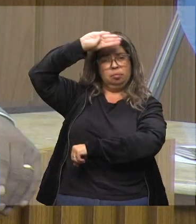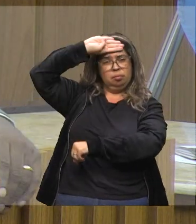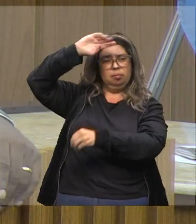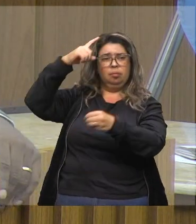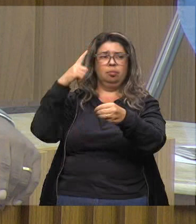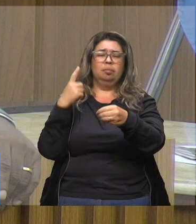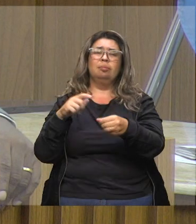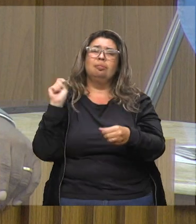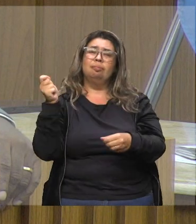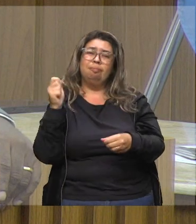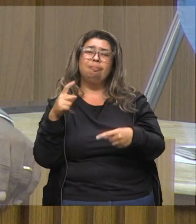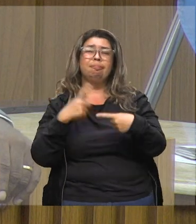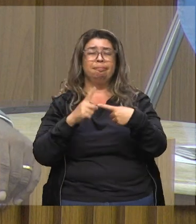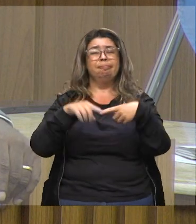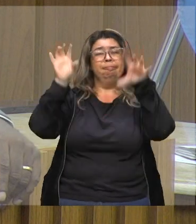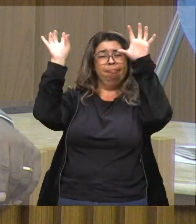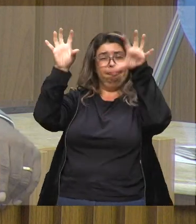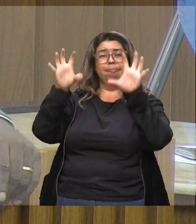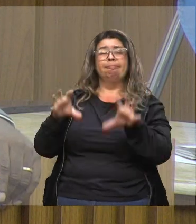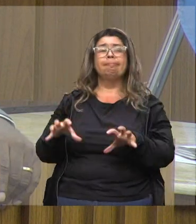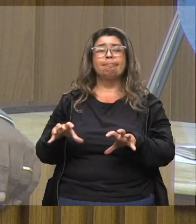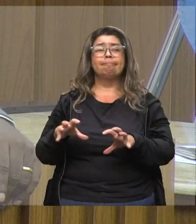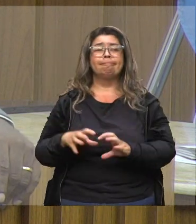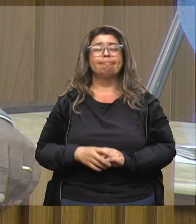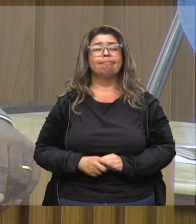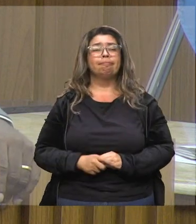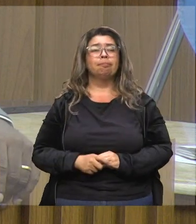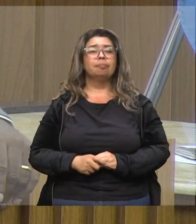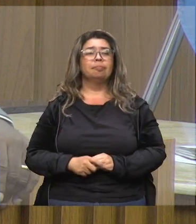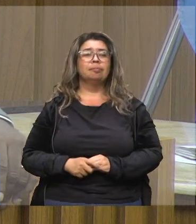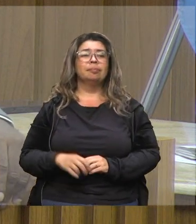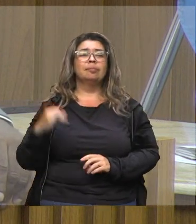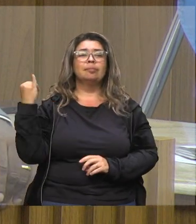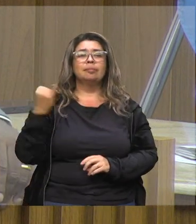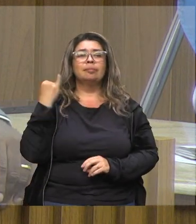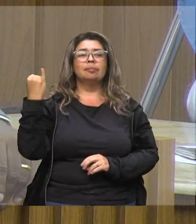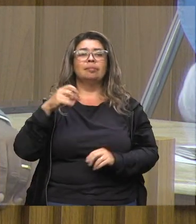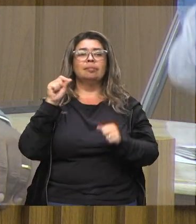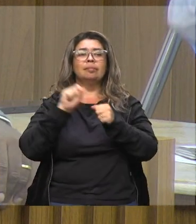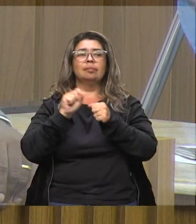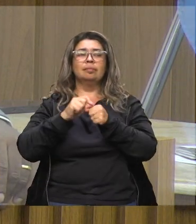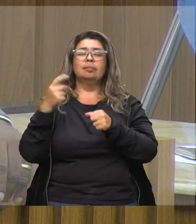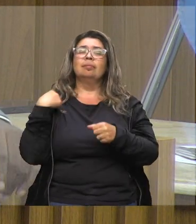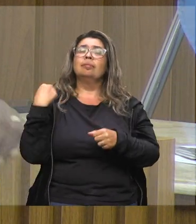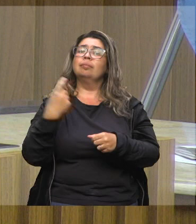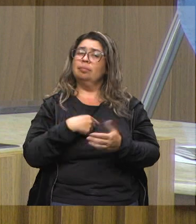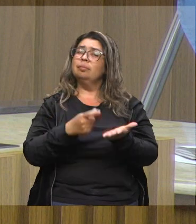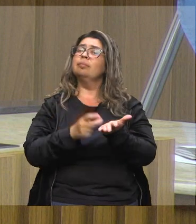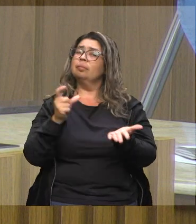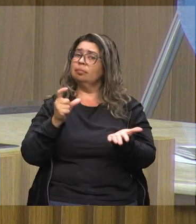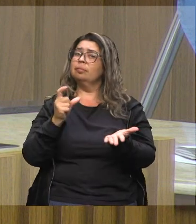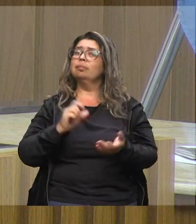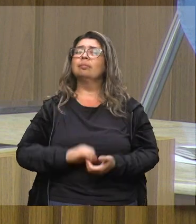tempo chuvoso, né, por esses dias que tem tido, é importante nós fazermos a nossa parte. E também